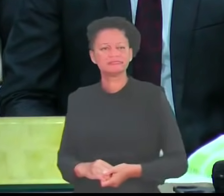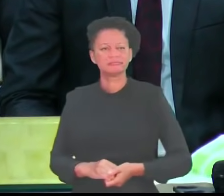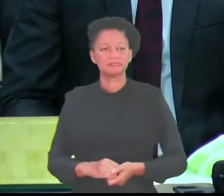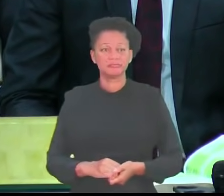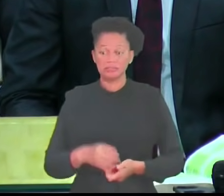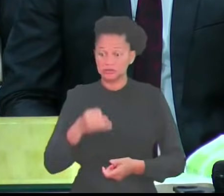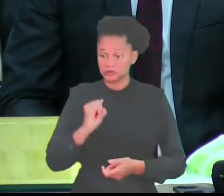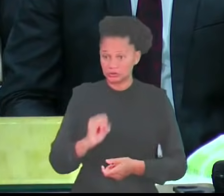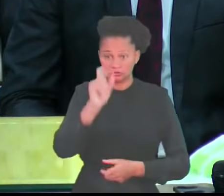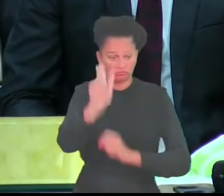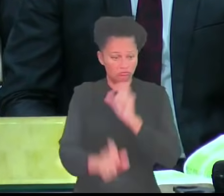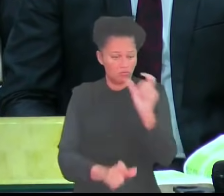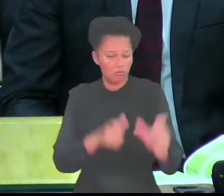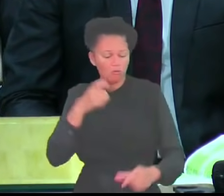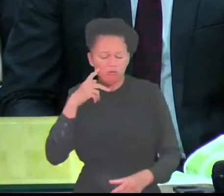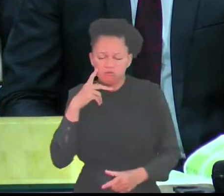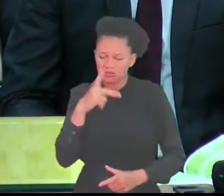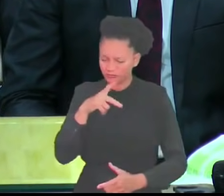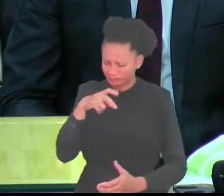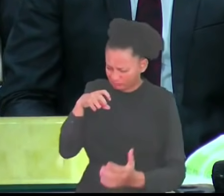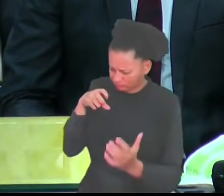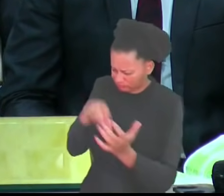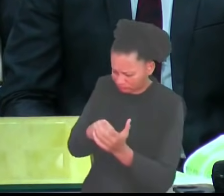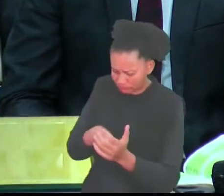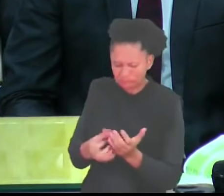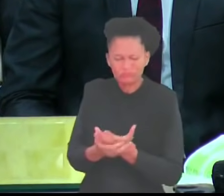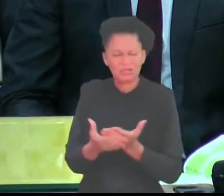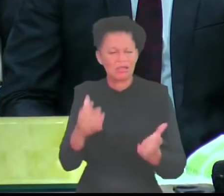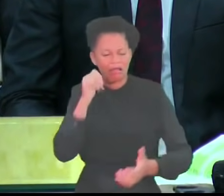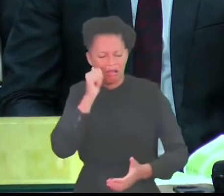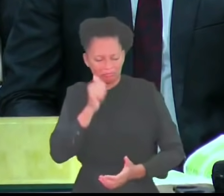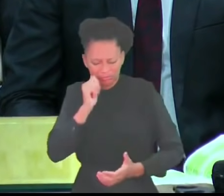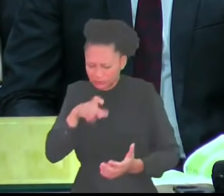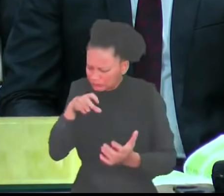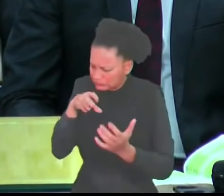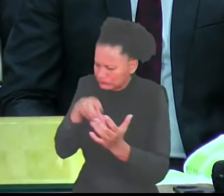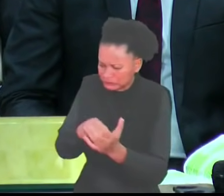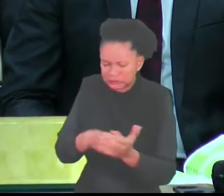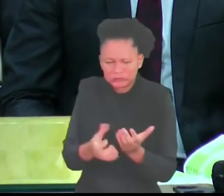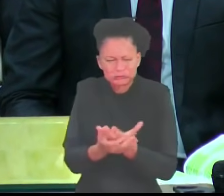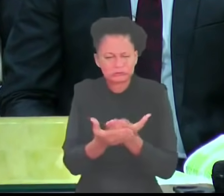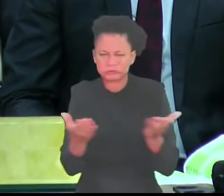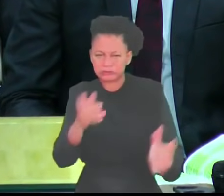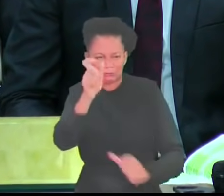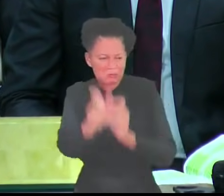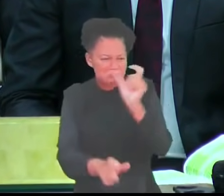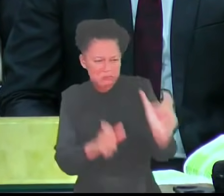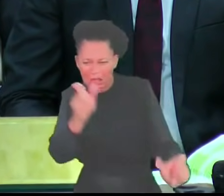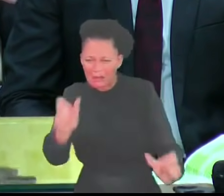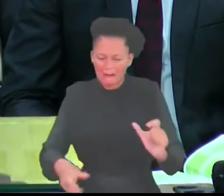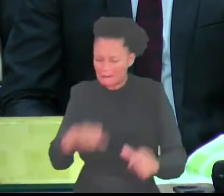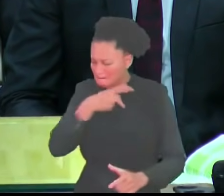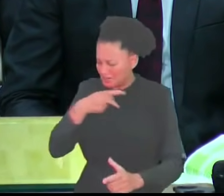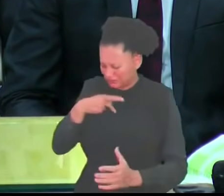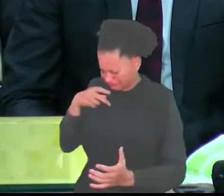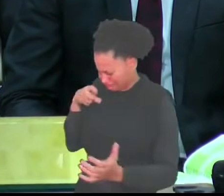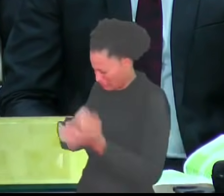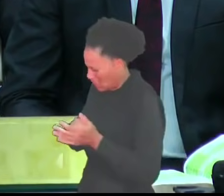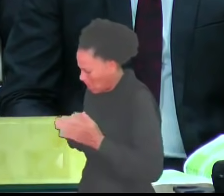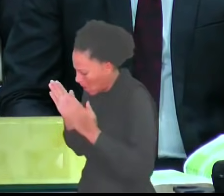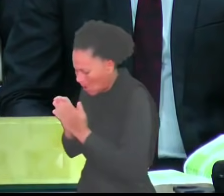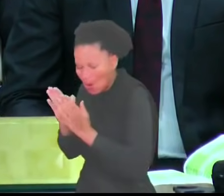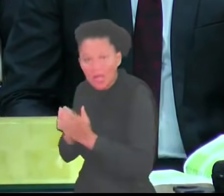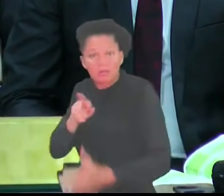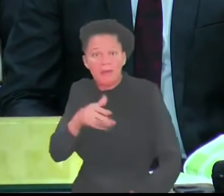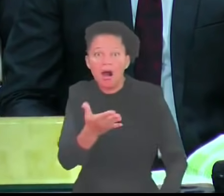Se os profetas caírem de joelho, se as mulheres caírem de joelho, se os homens caírem de joelhos, se os pastores caírem de joelho.